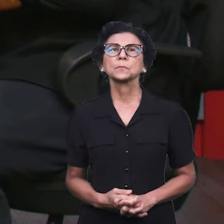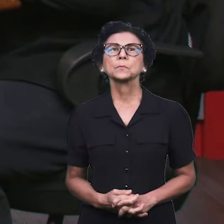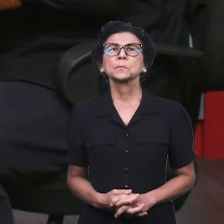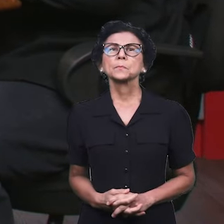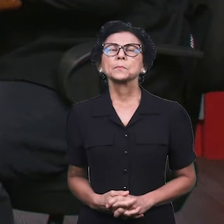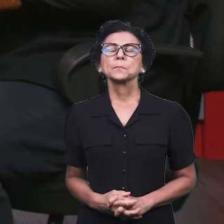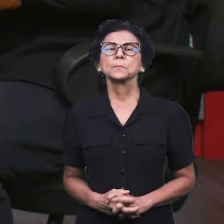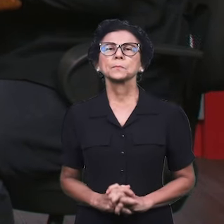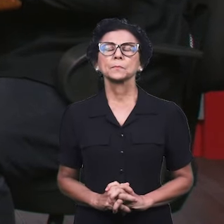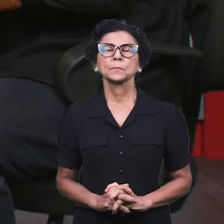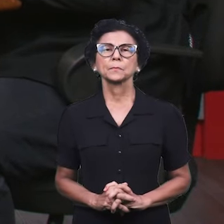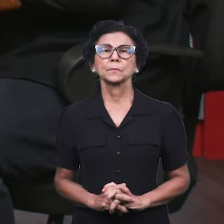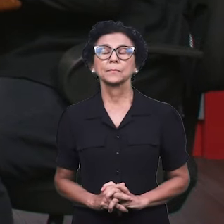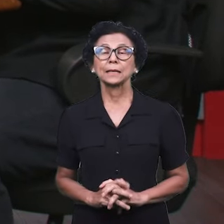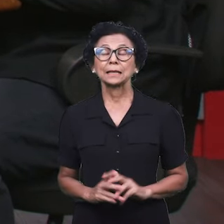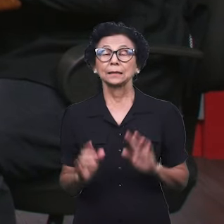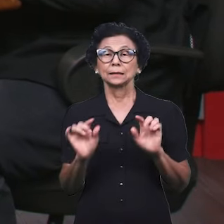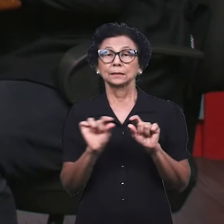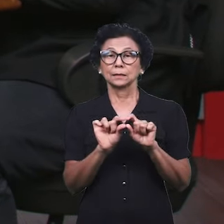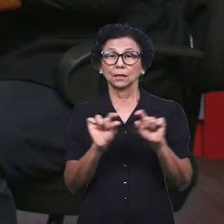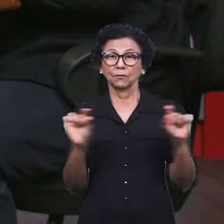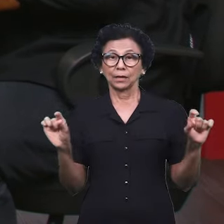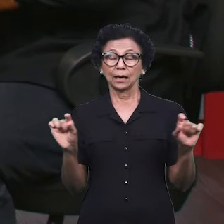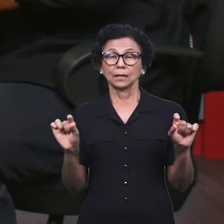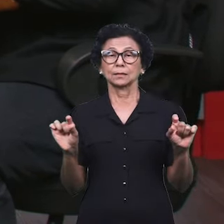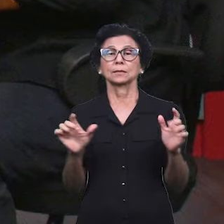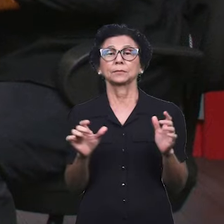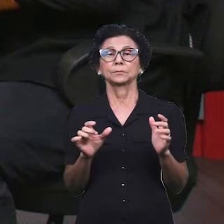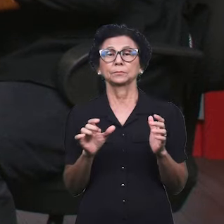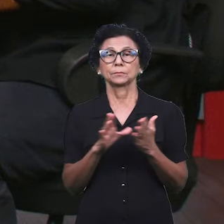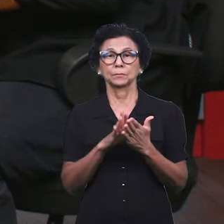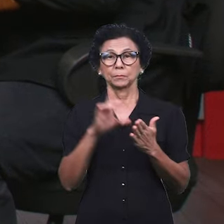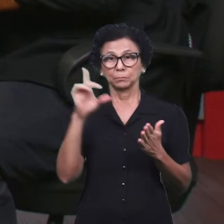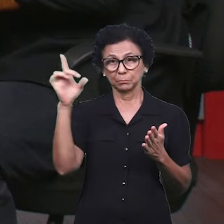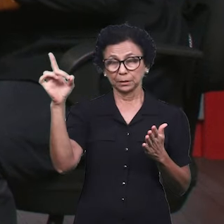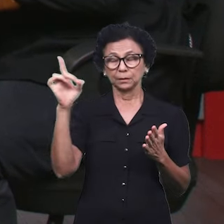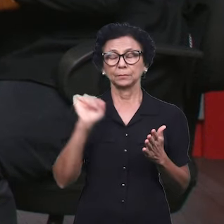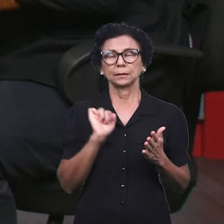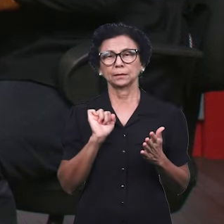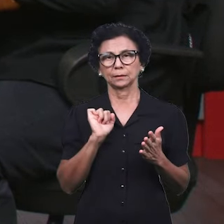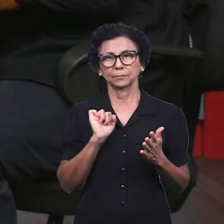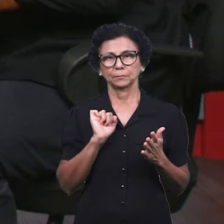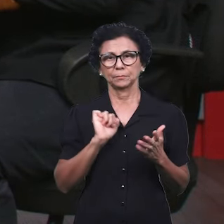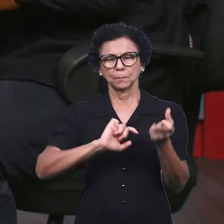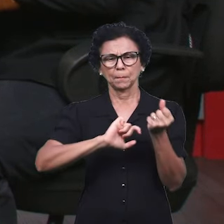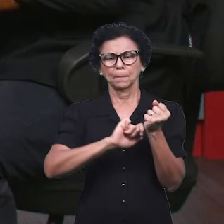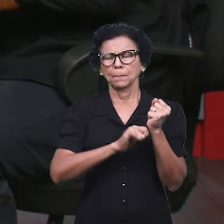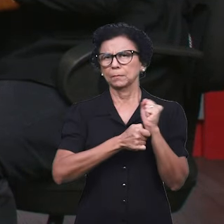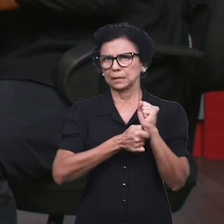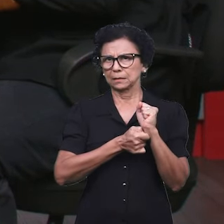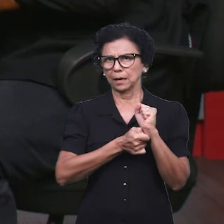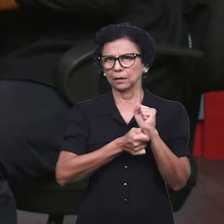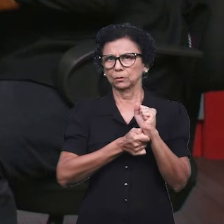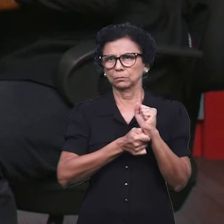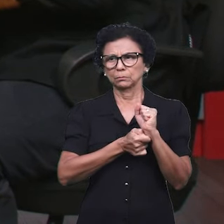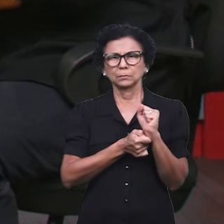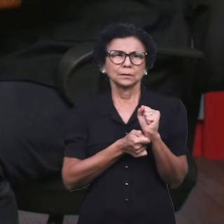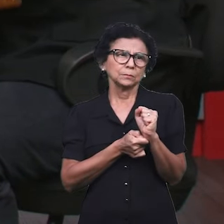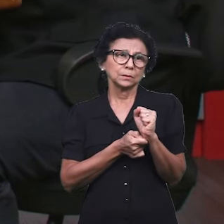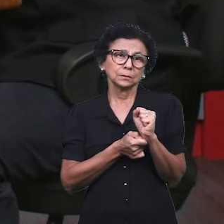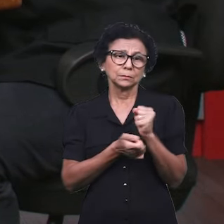enfatizar aqui esse verso bíblico, porque o mistério ele esteve oculto.